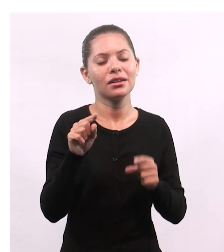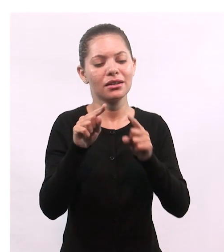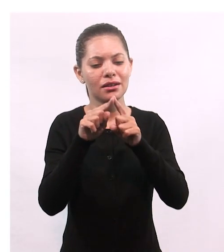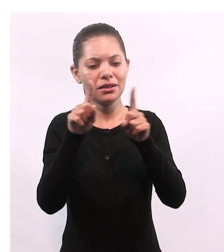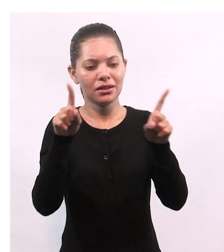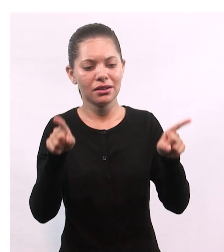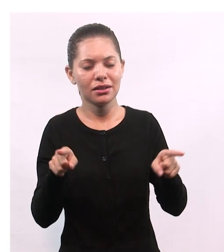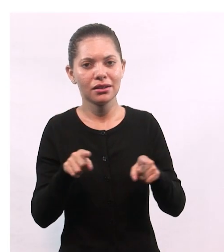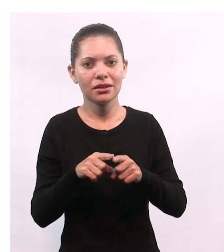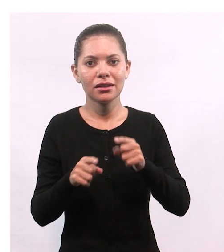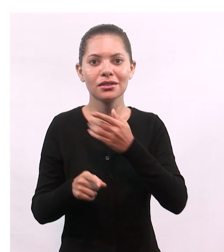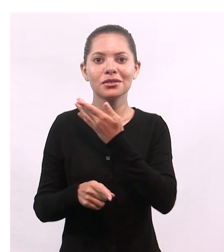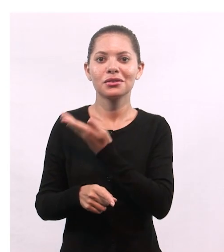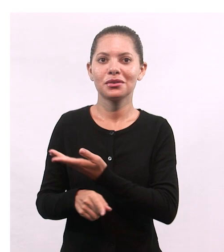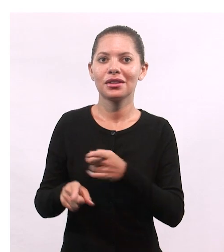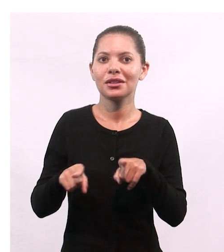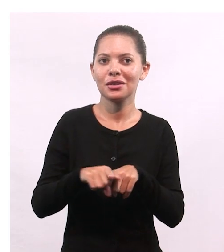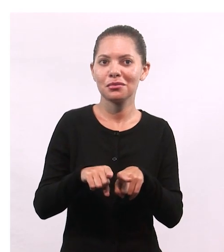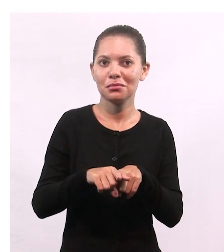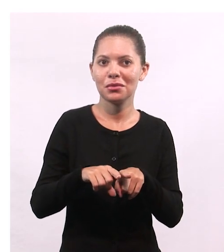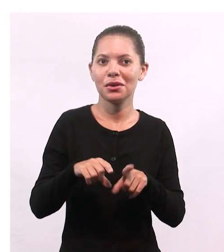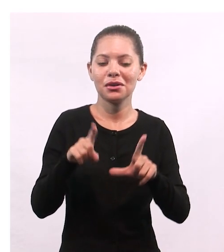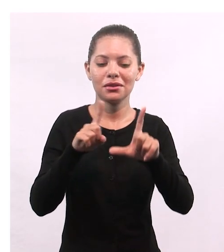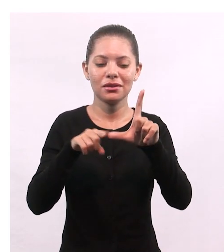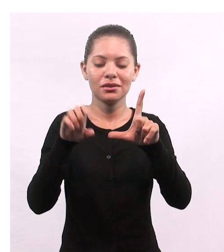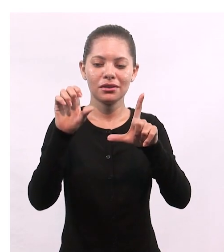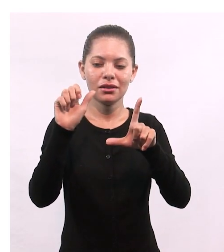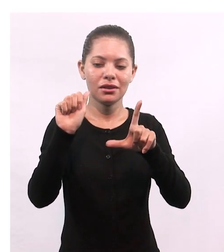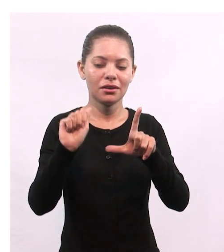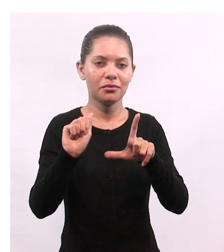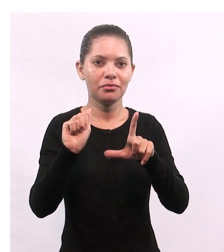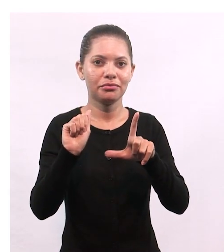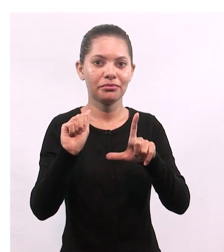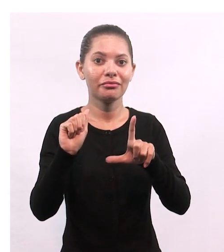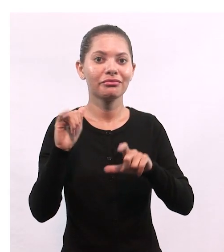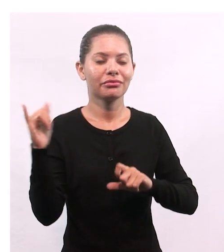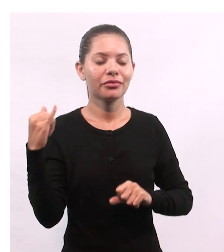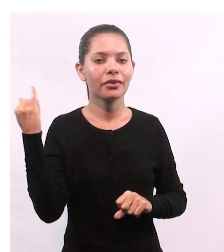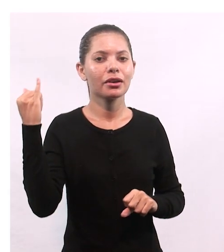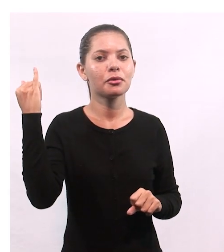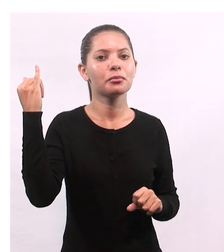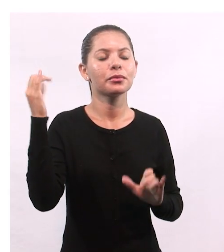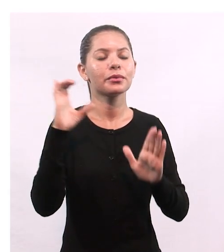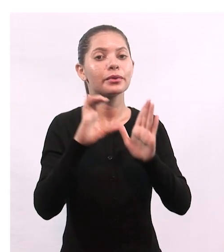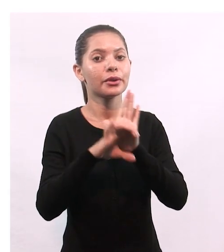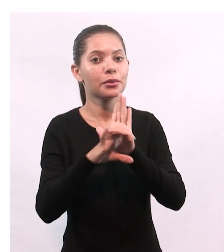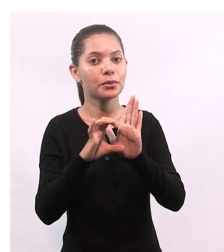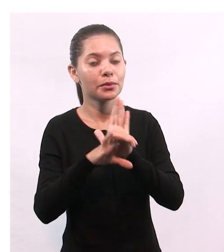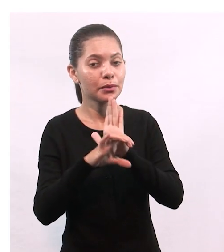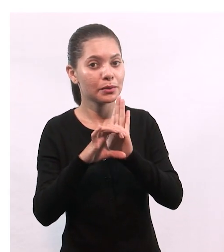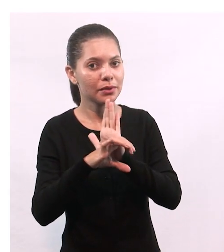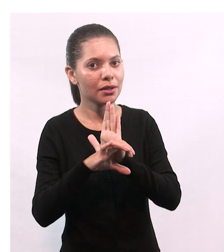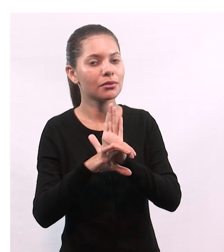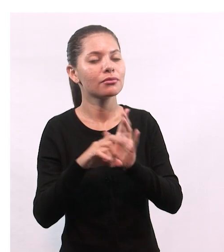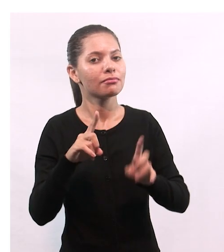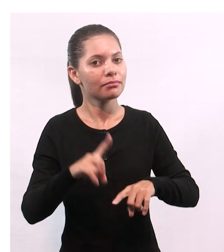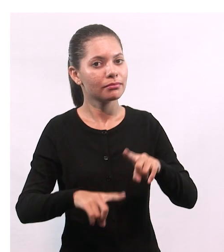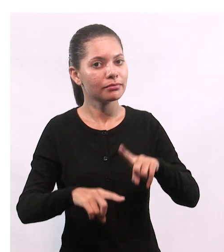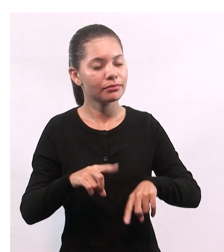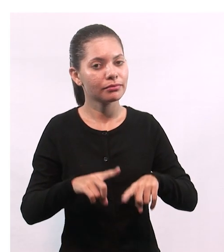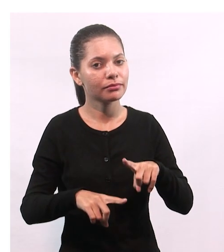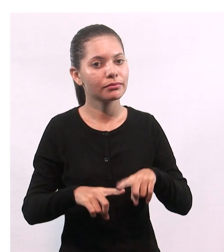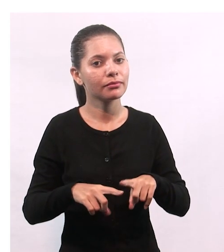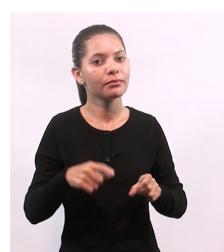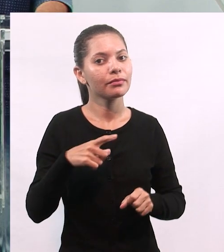nesse caso, essa figura também é um quadrado. Por isso que é importante a gente conceituar